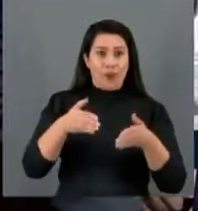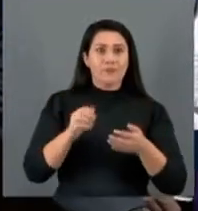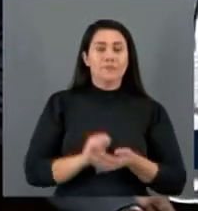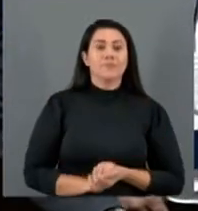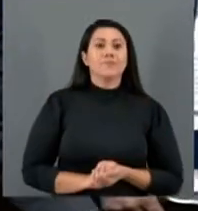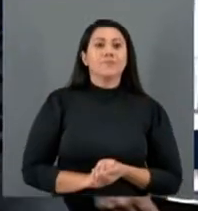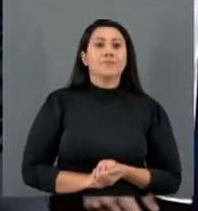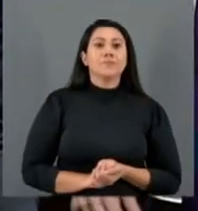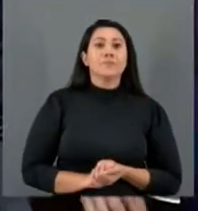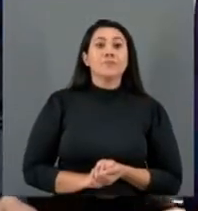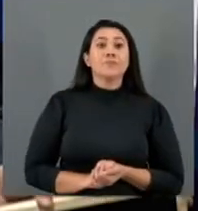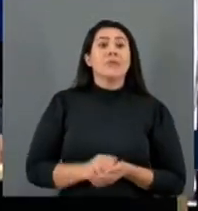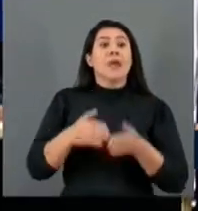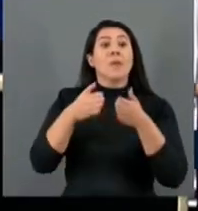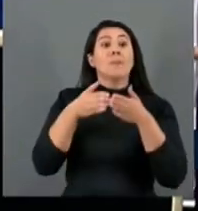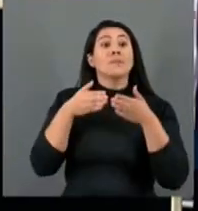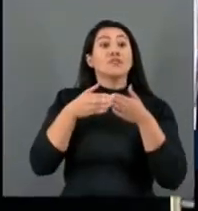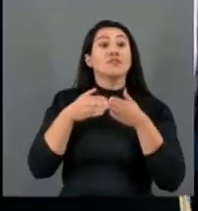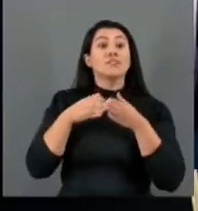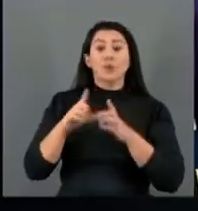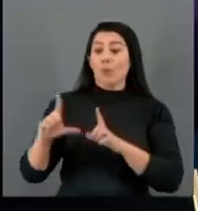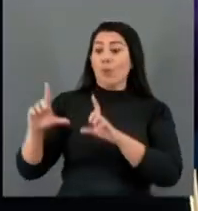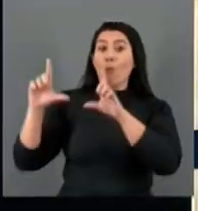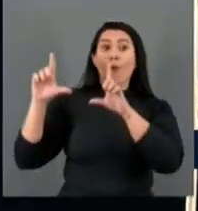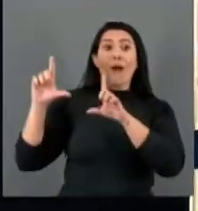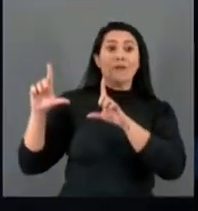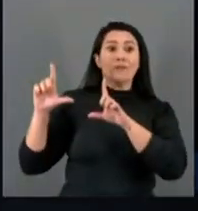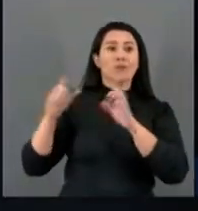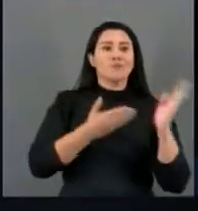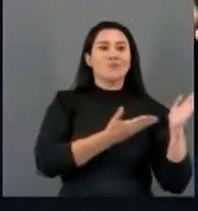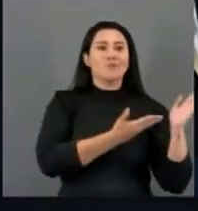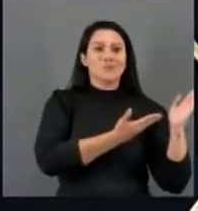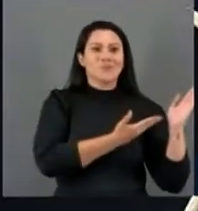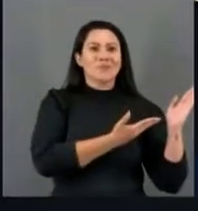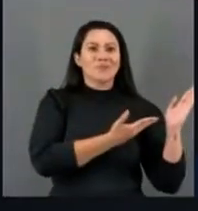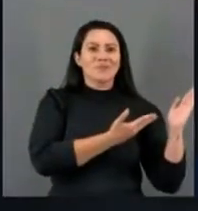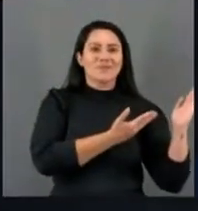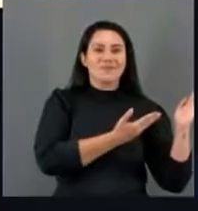um quadro negro, trouxe aqui um giz,